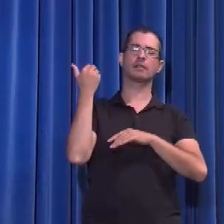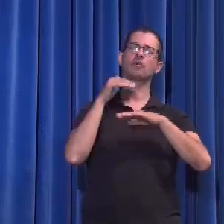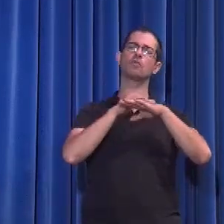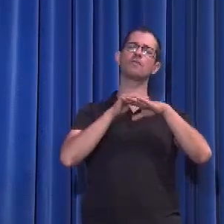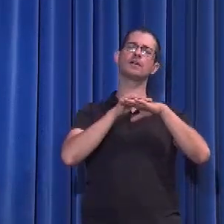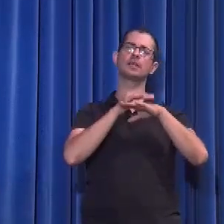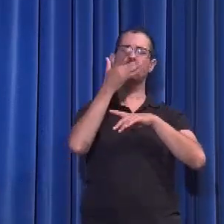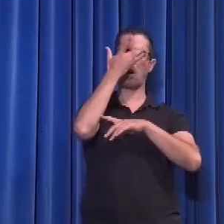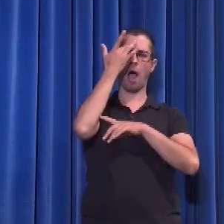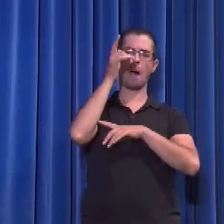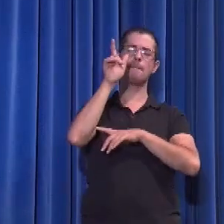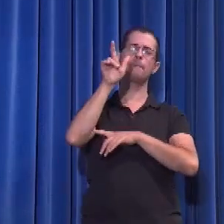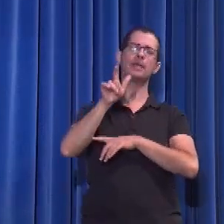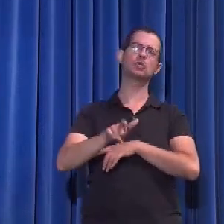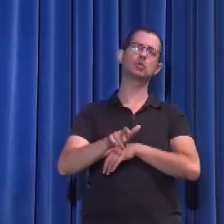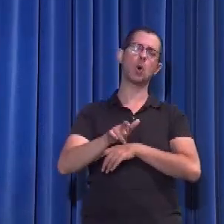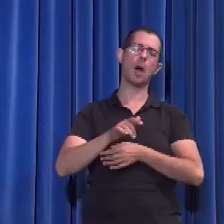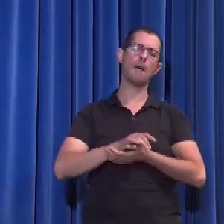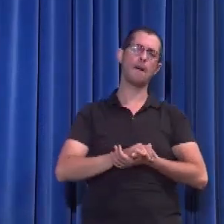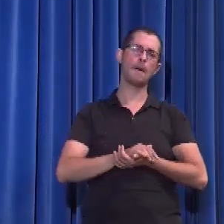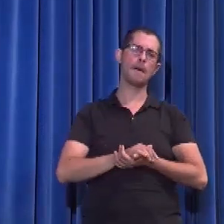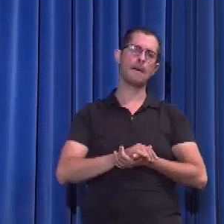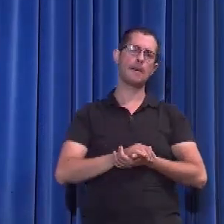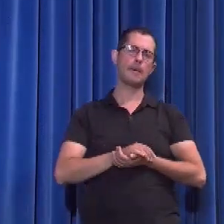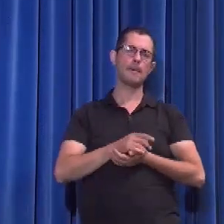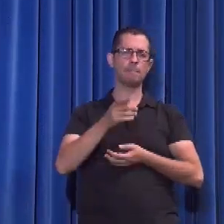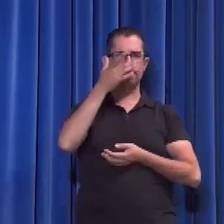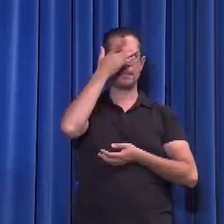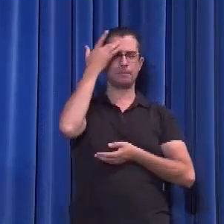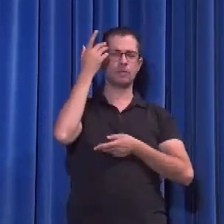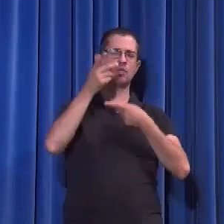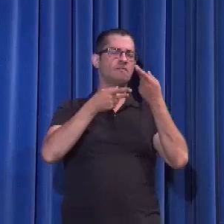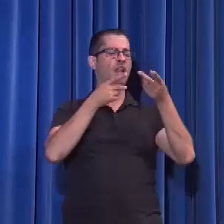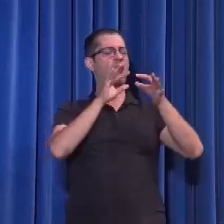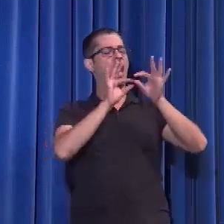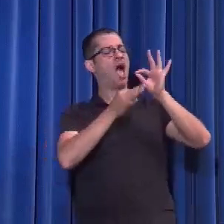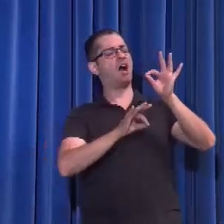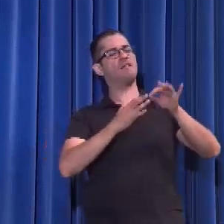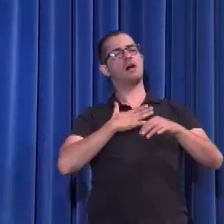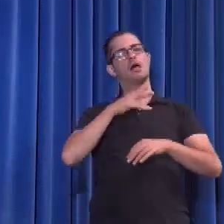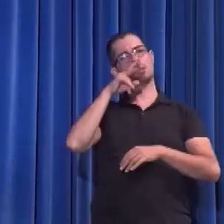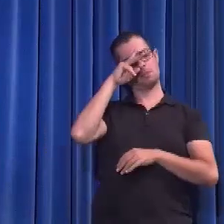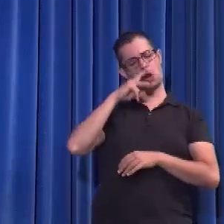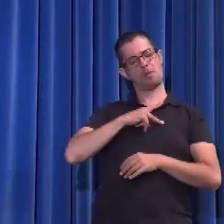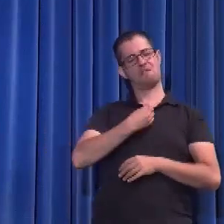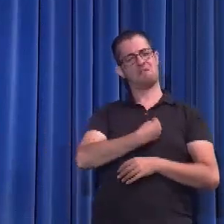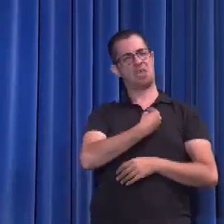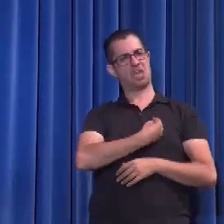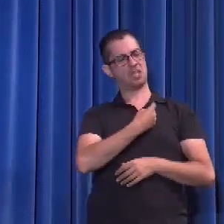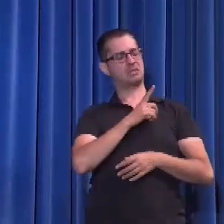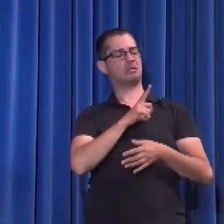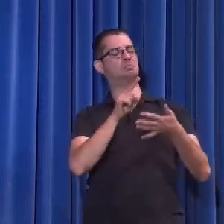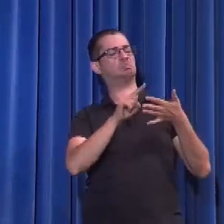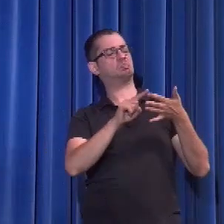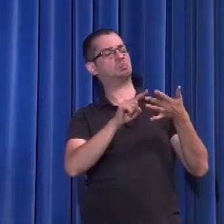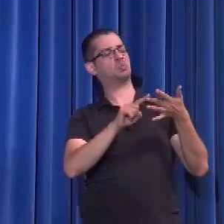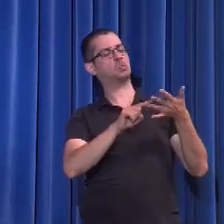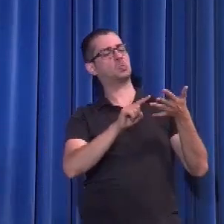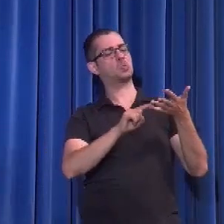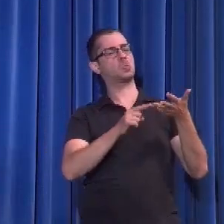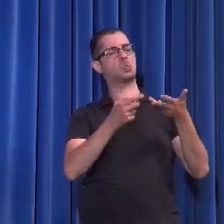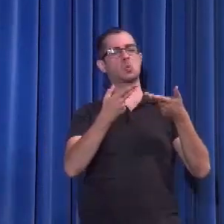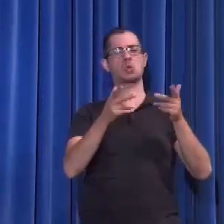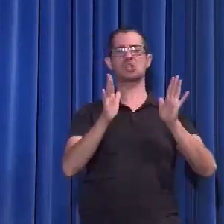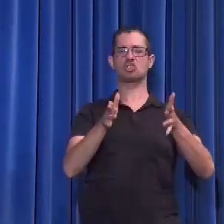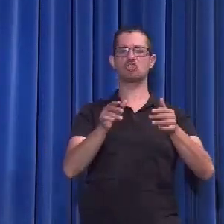pessoa, essa pessoa discursava sobre si mesmo, o que ela tinha feito, de quem era